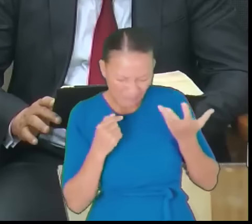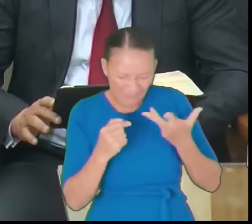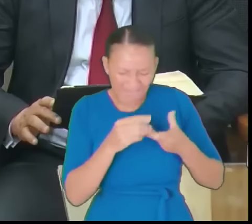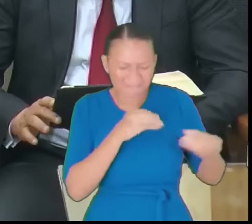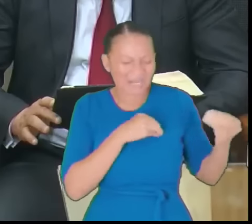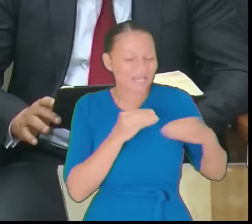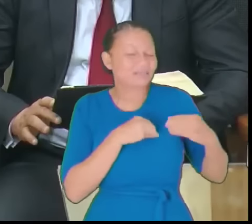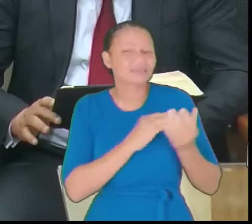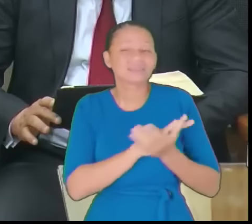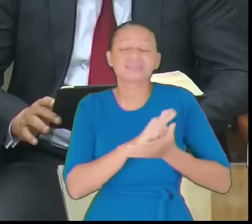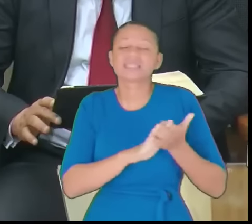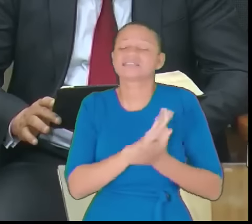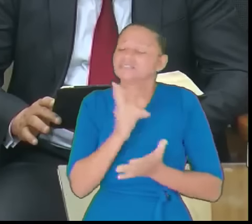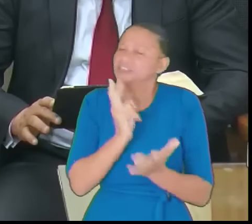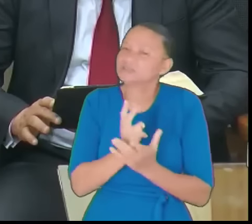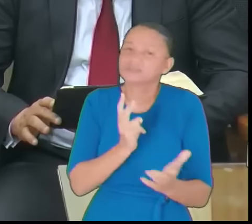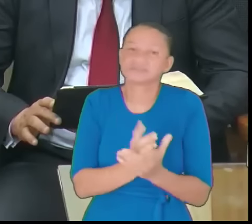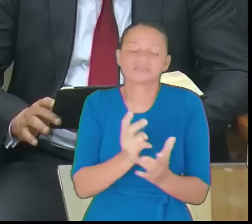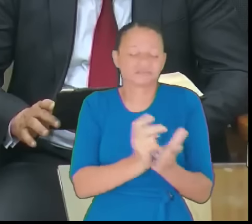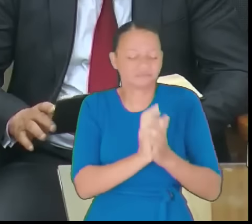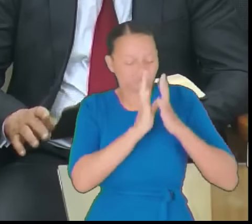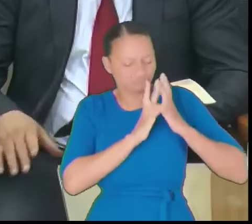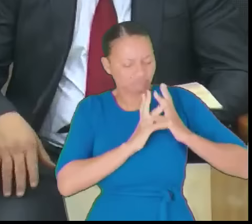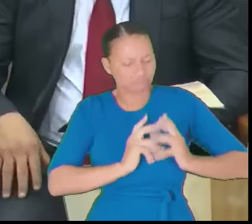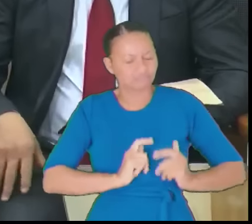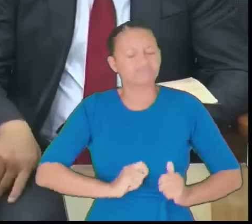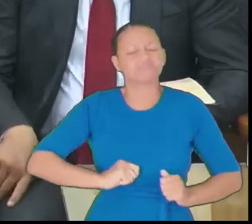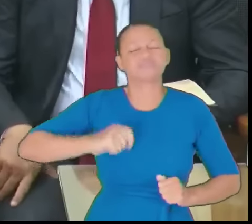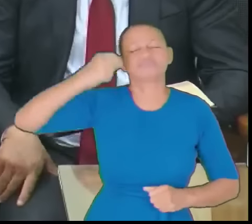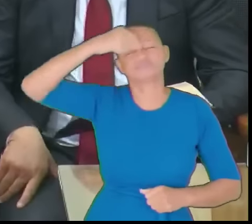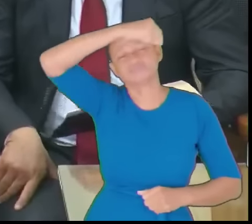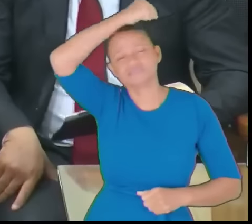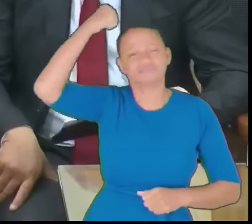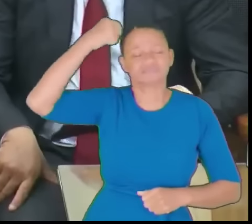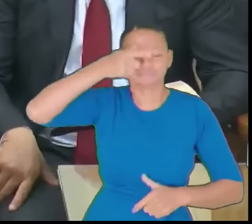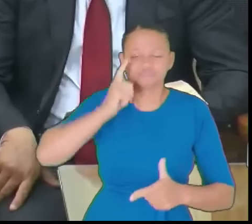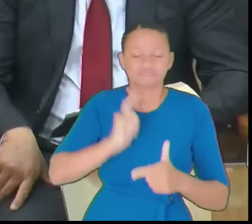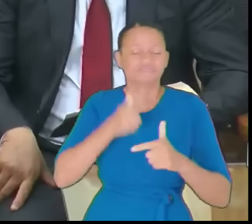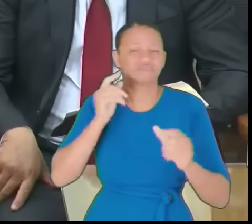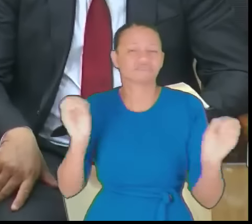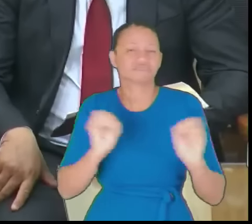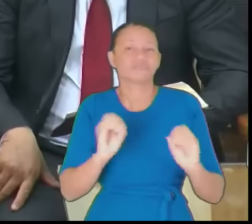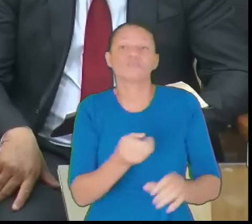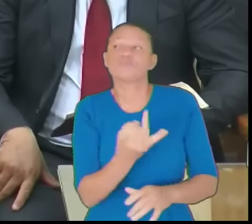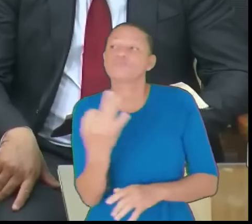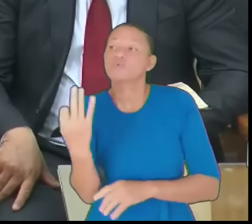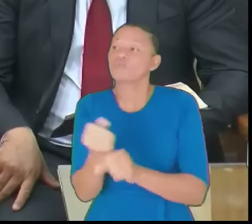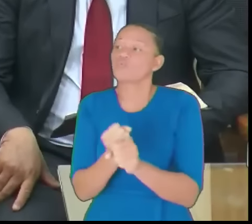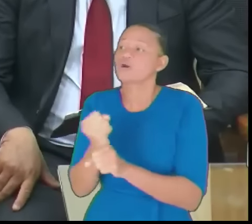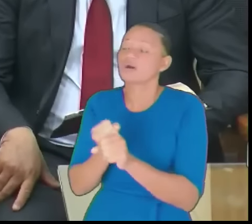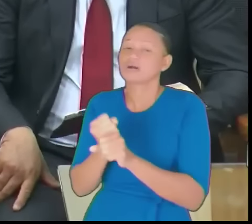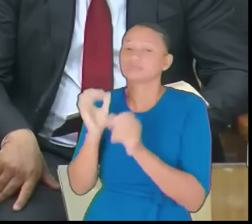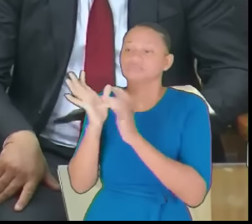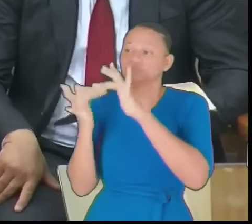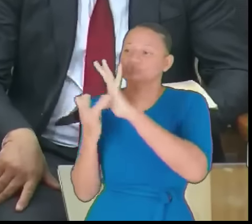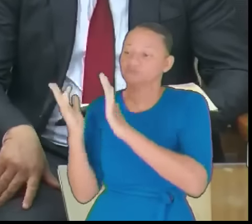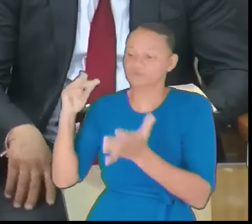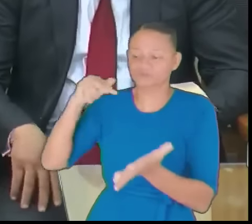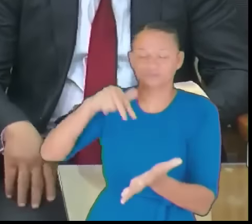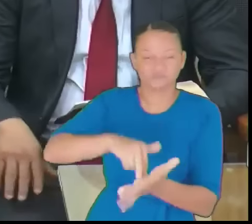mas santa e irrepreensível. Olhe para cá. Quantos anos faz que Jesus veio à Terra? Quantos anos faz? Quantos anos